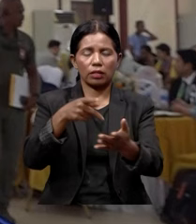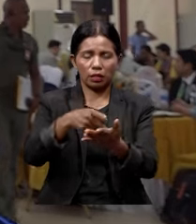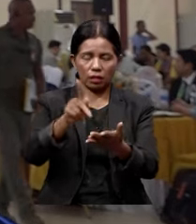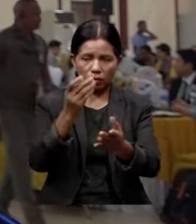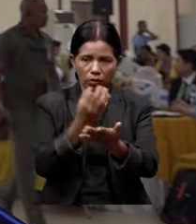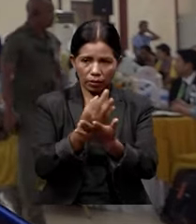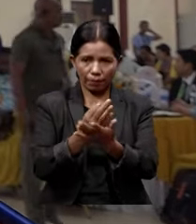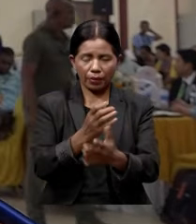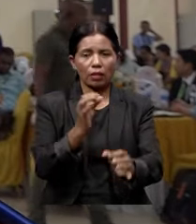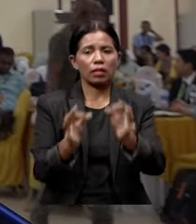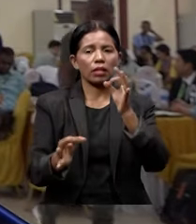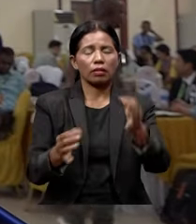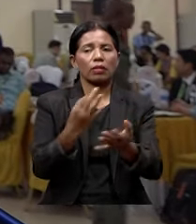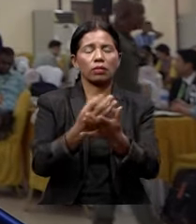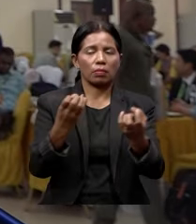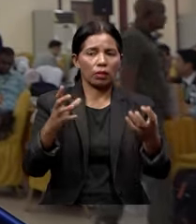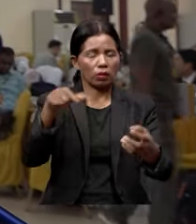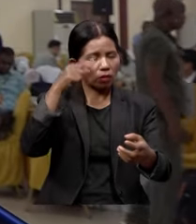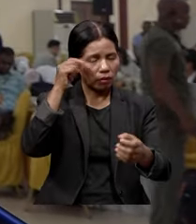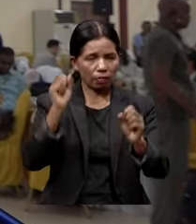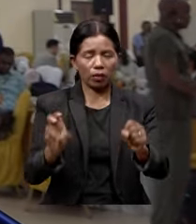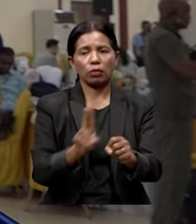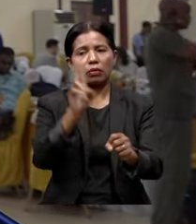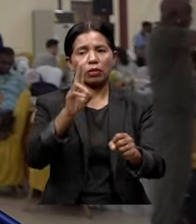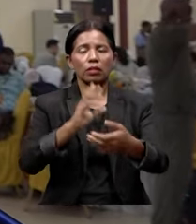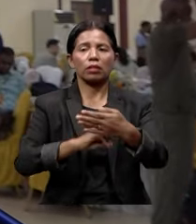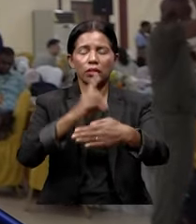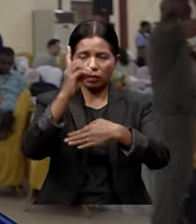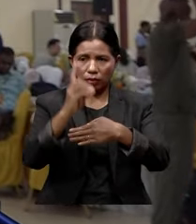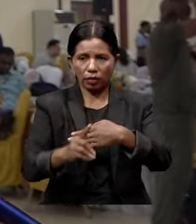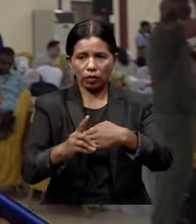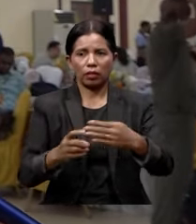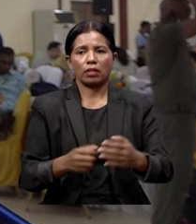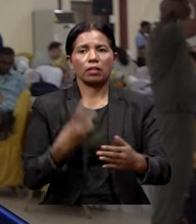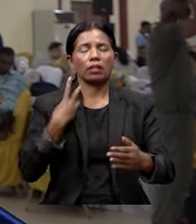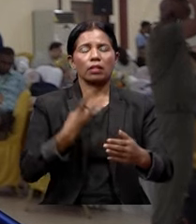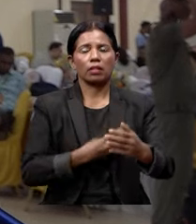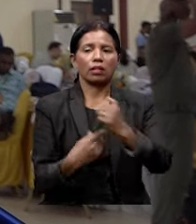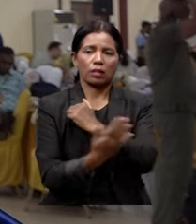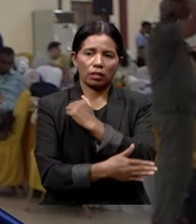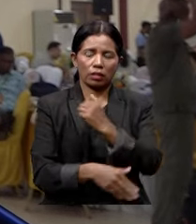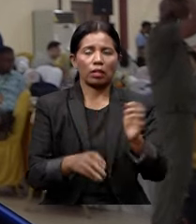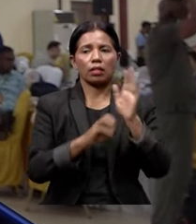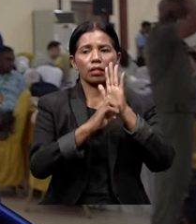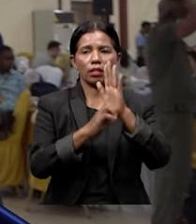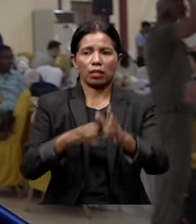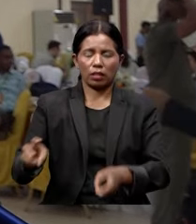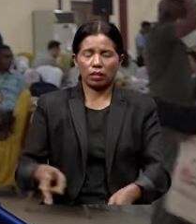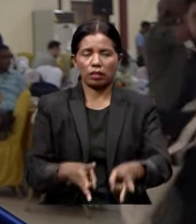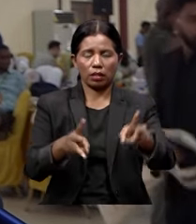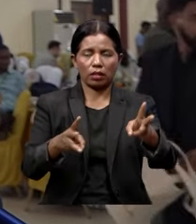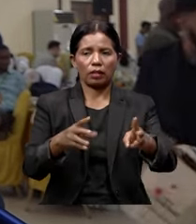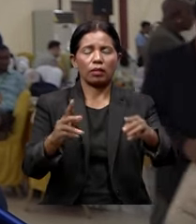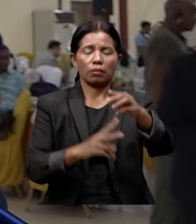E enquanto receitas bara, o governo bele usa e dane rodi desenvolve fale itaninerai, por exemplo, de estrada,